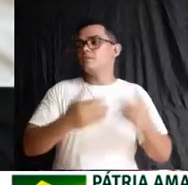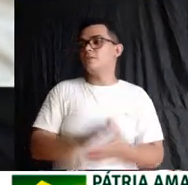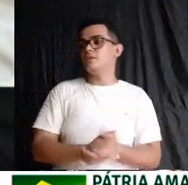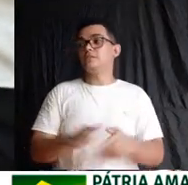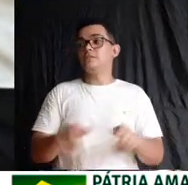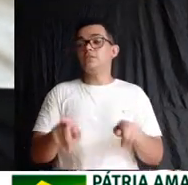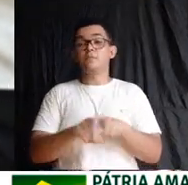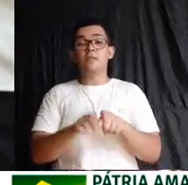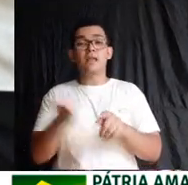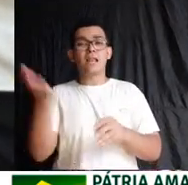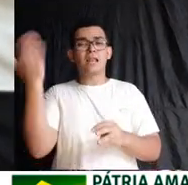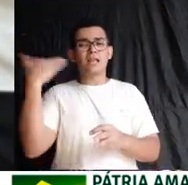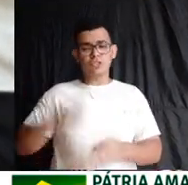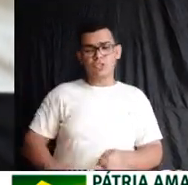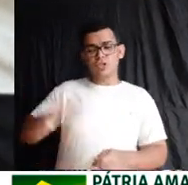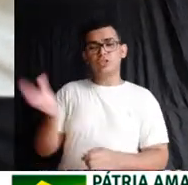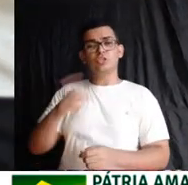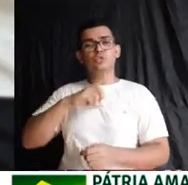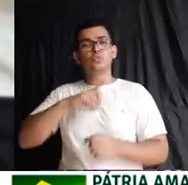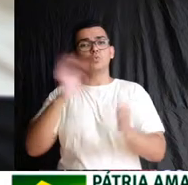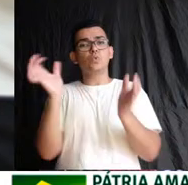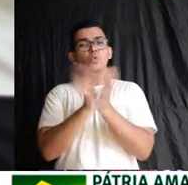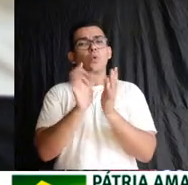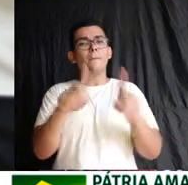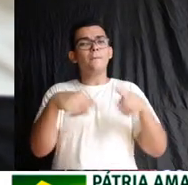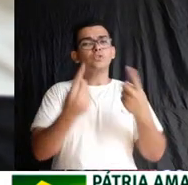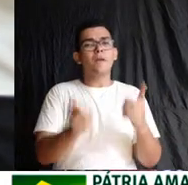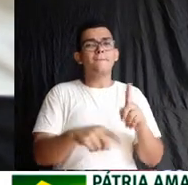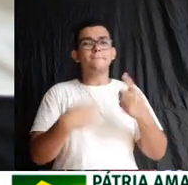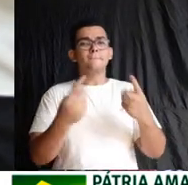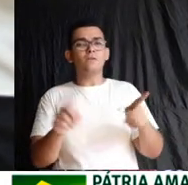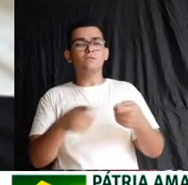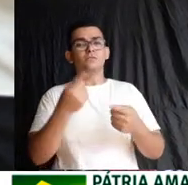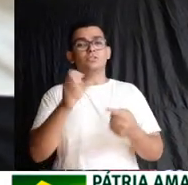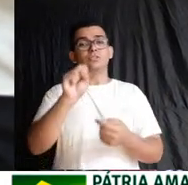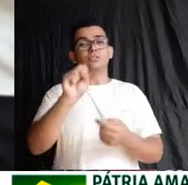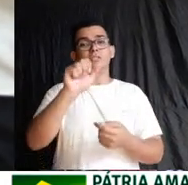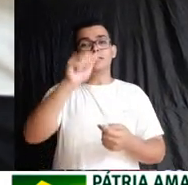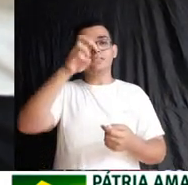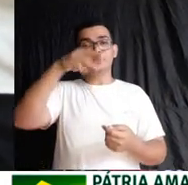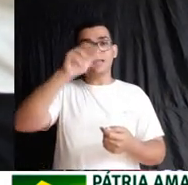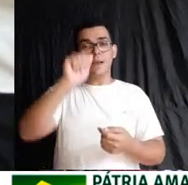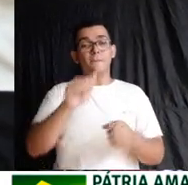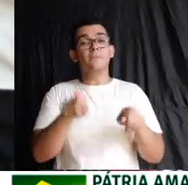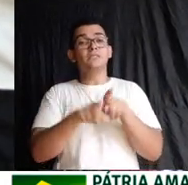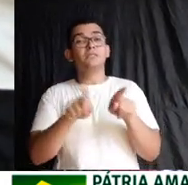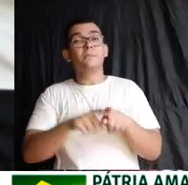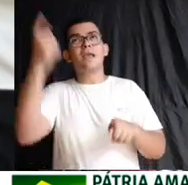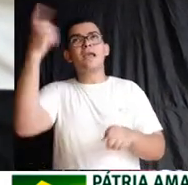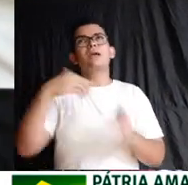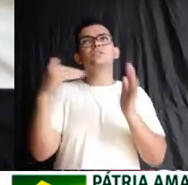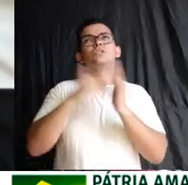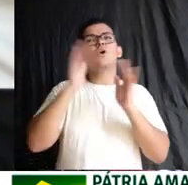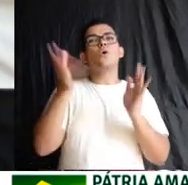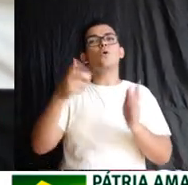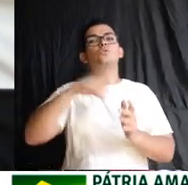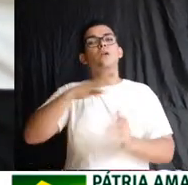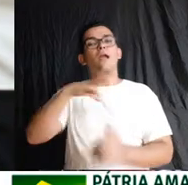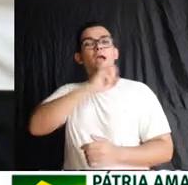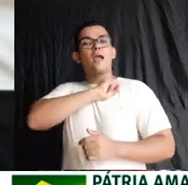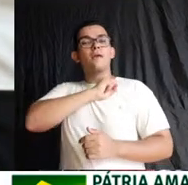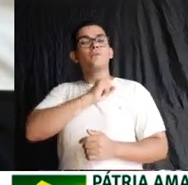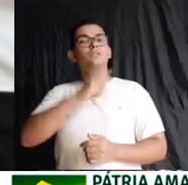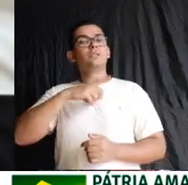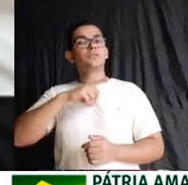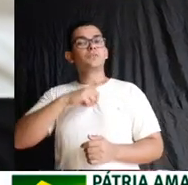já tinha um grupo lá de pagode, axé, e aí a gente foi levando. E até hoje eu levo como um hobby, uma coisa que eu tenho